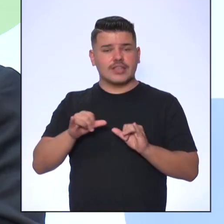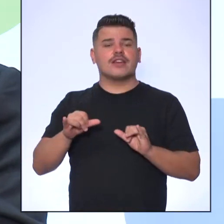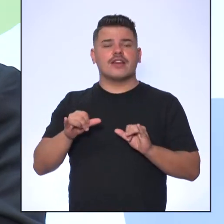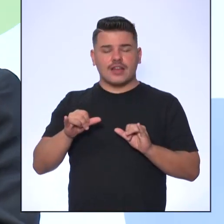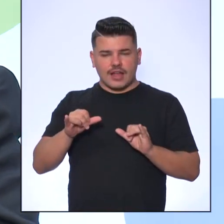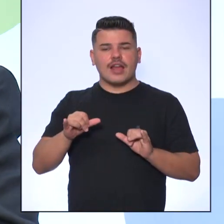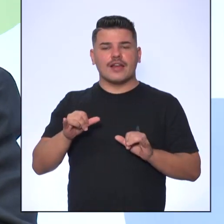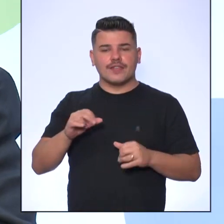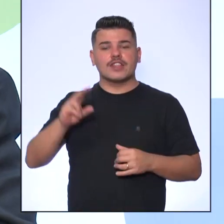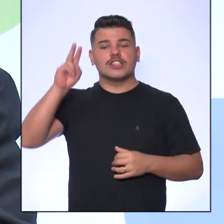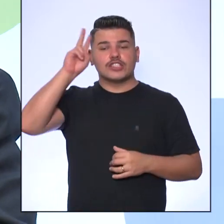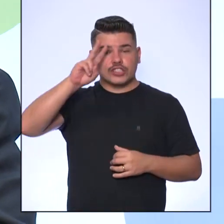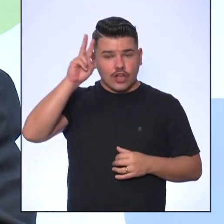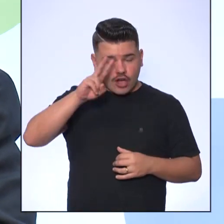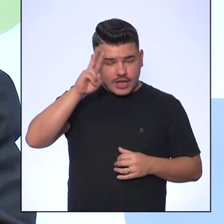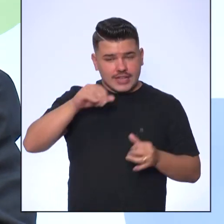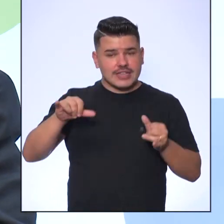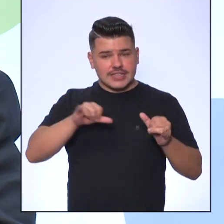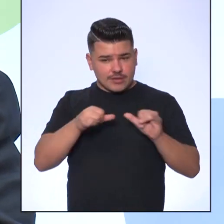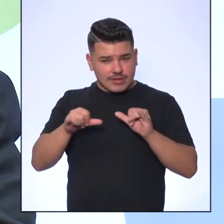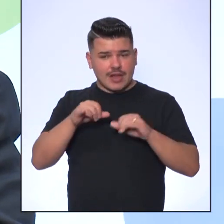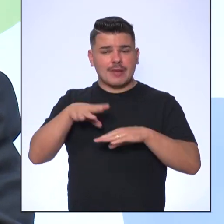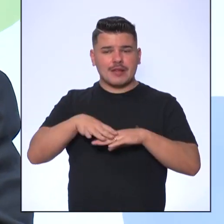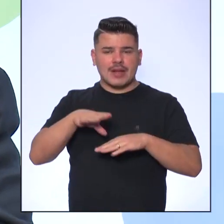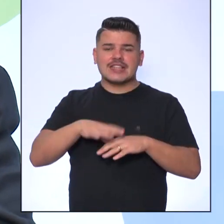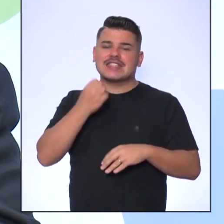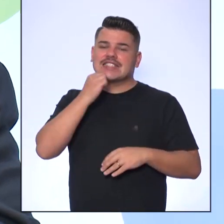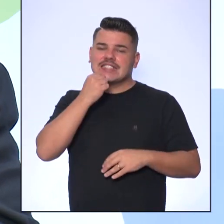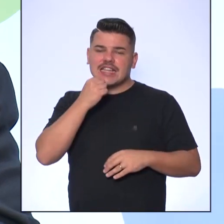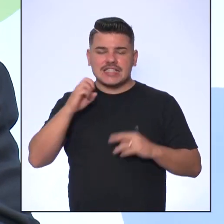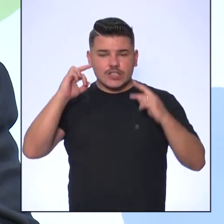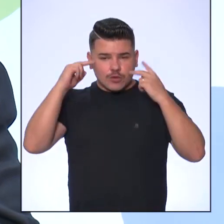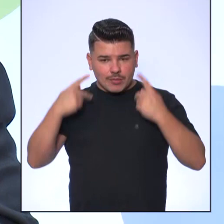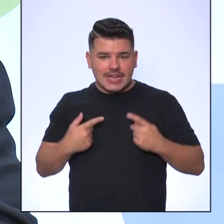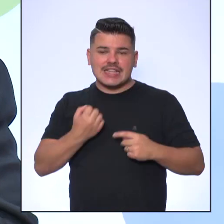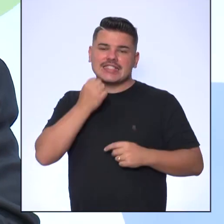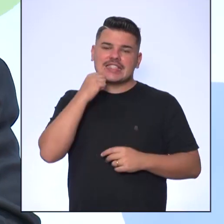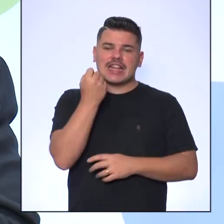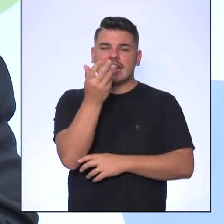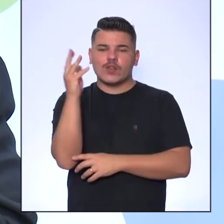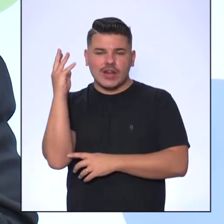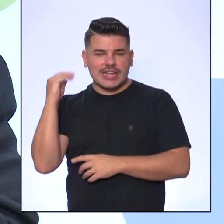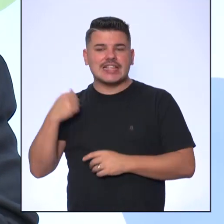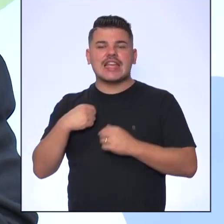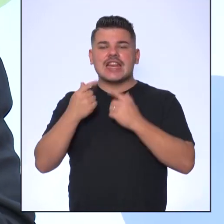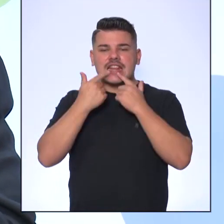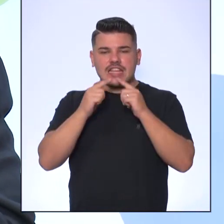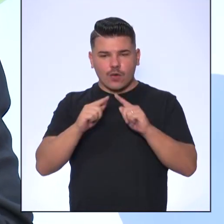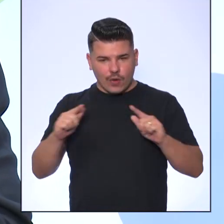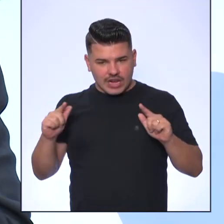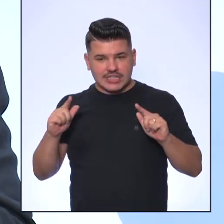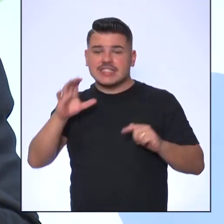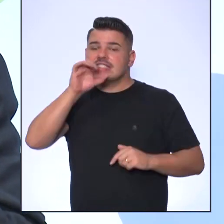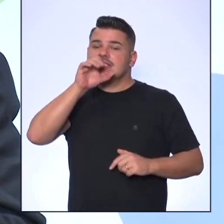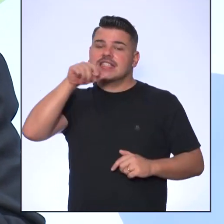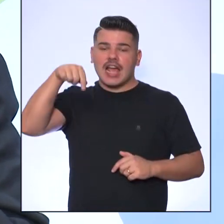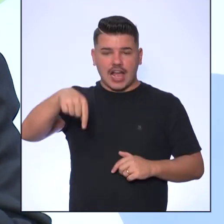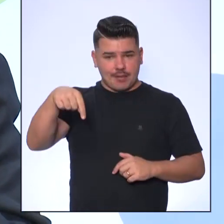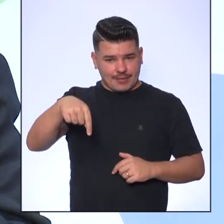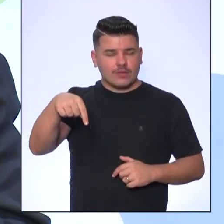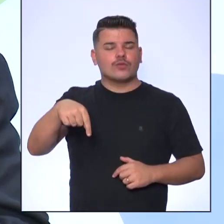então, nós teremos matemática, ciências humanas, ciências da natureza e linguagens neste sábado, certo?